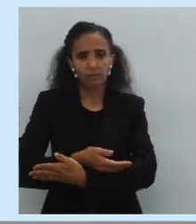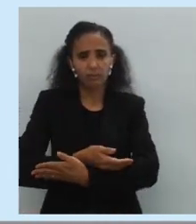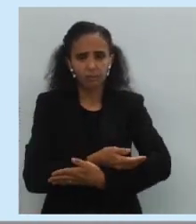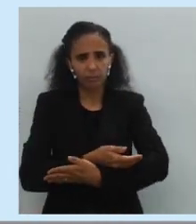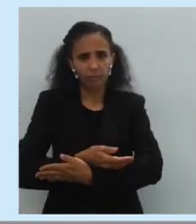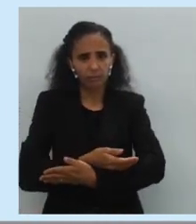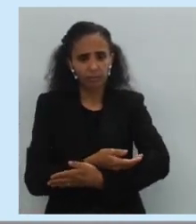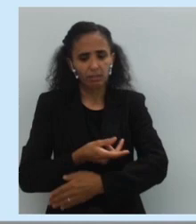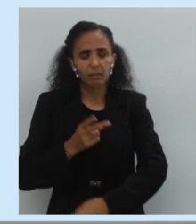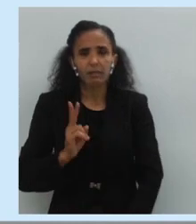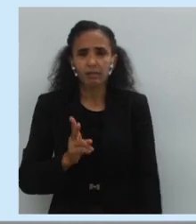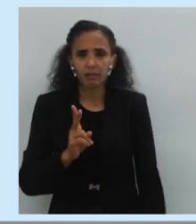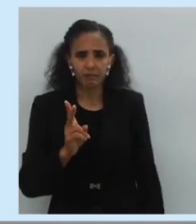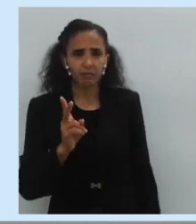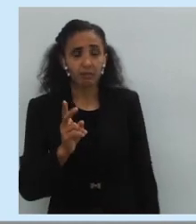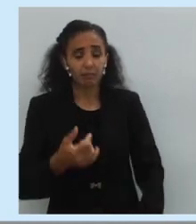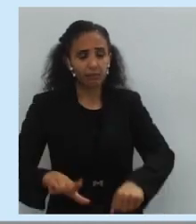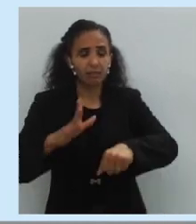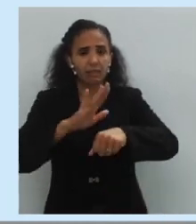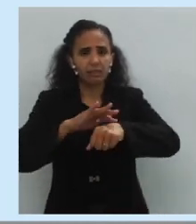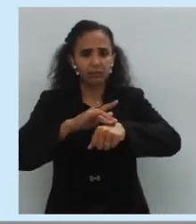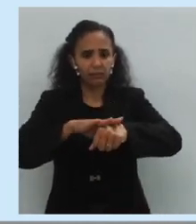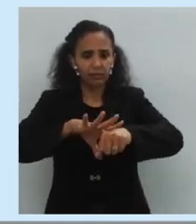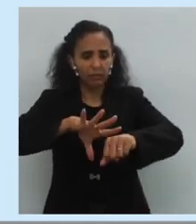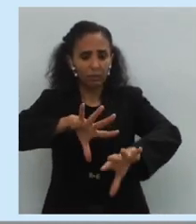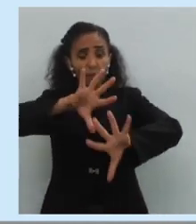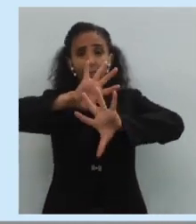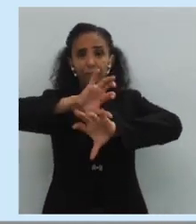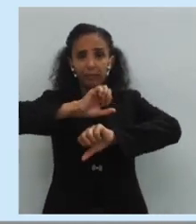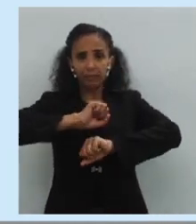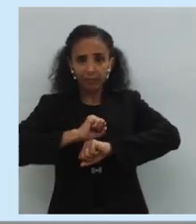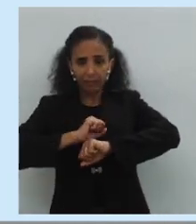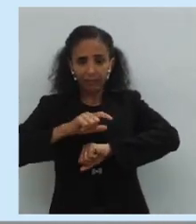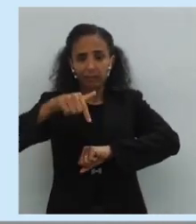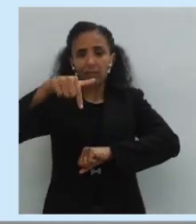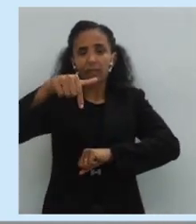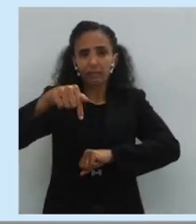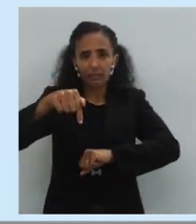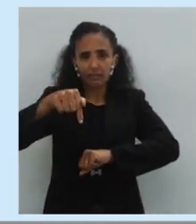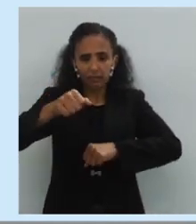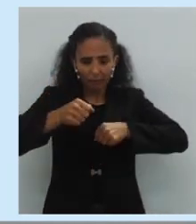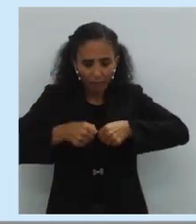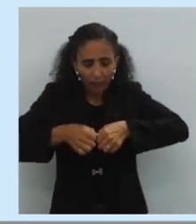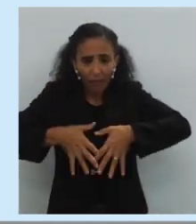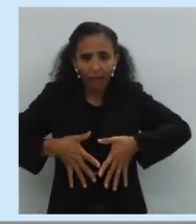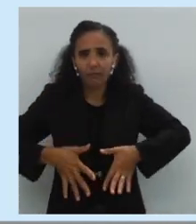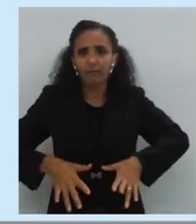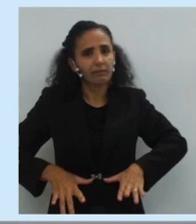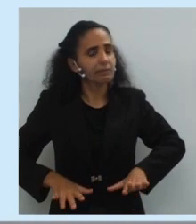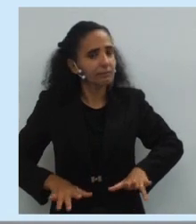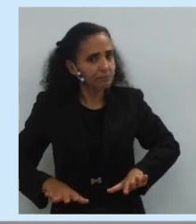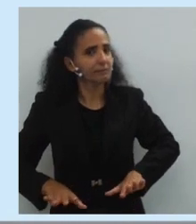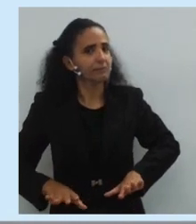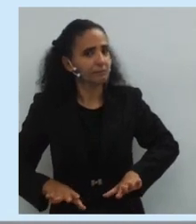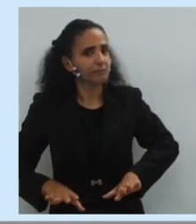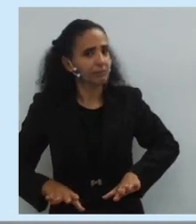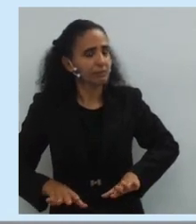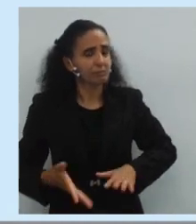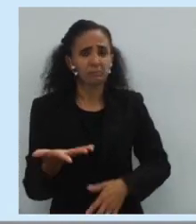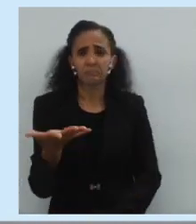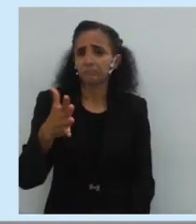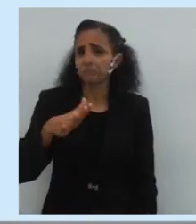ela pode permanecer 7 dias no organismo, né, antes de disparar